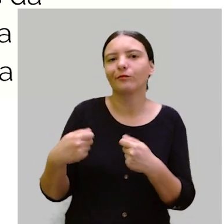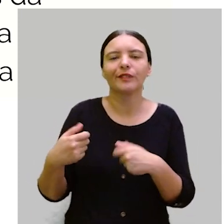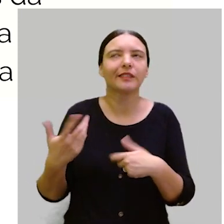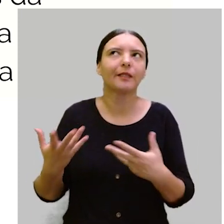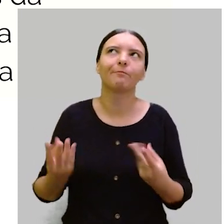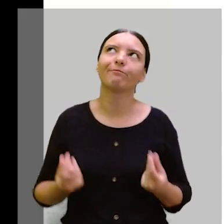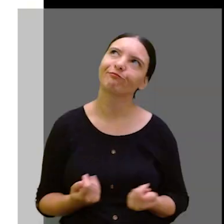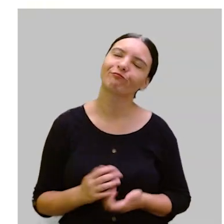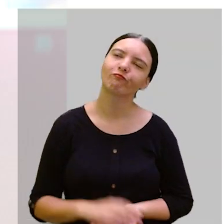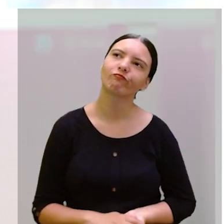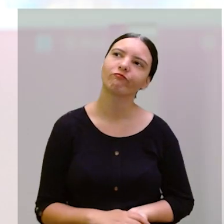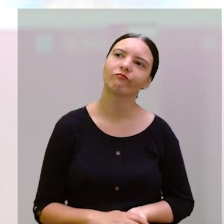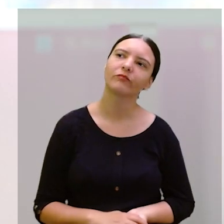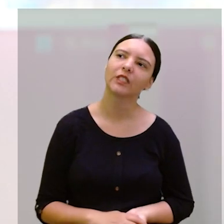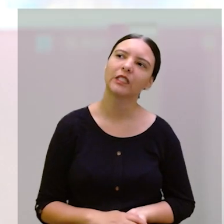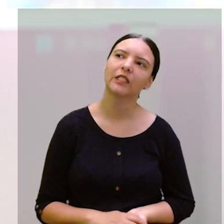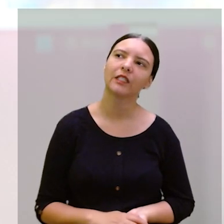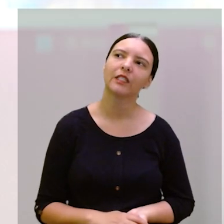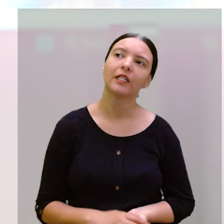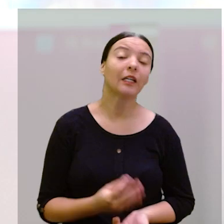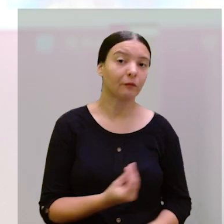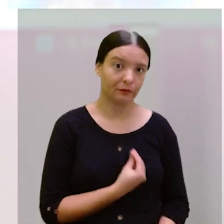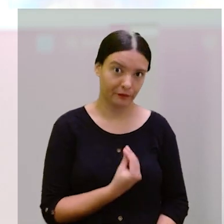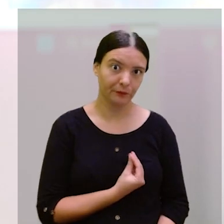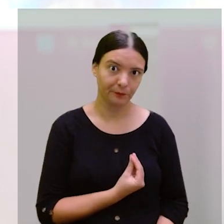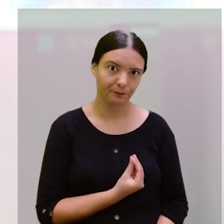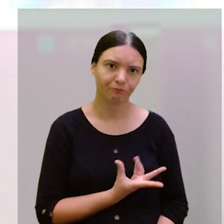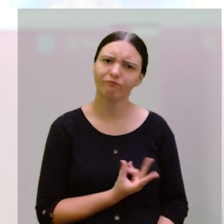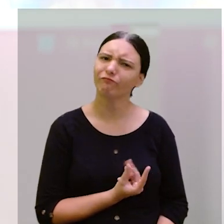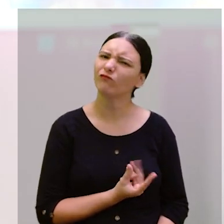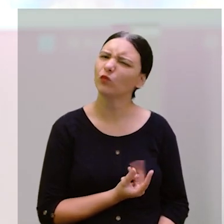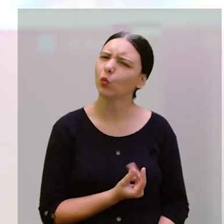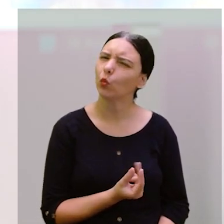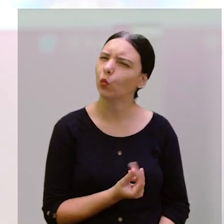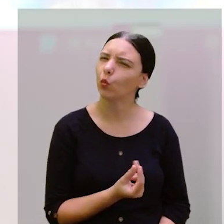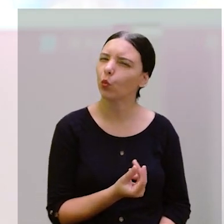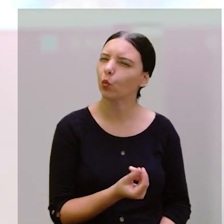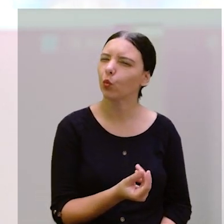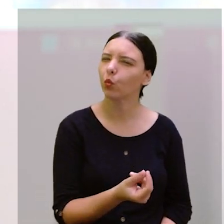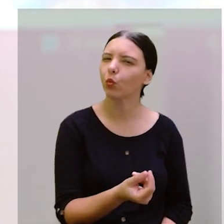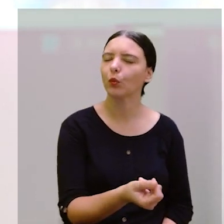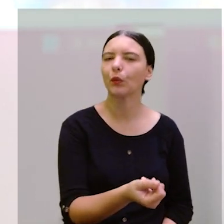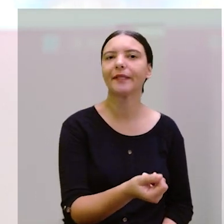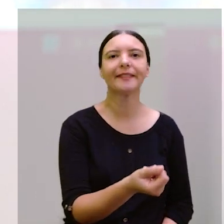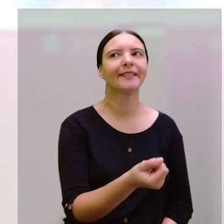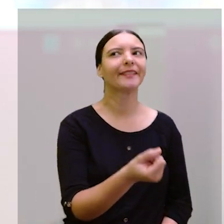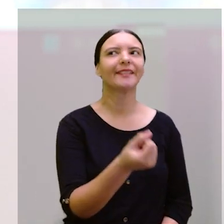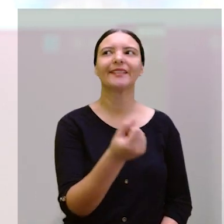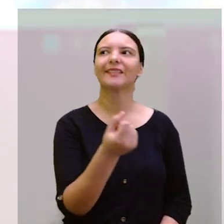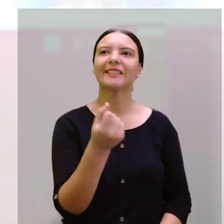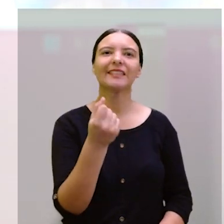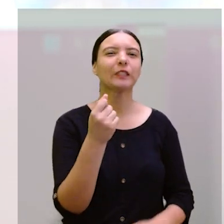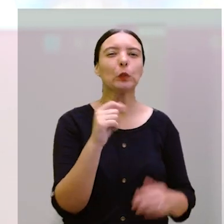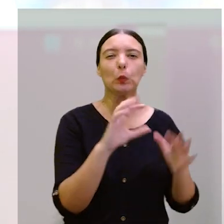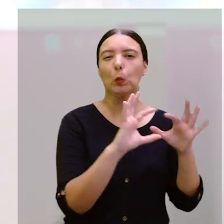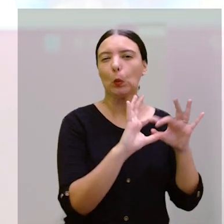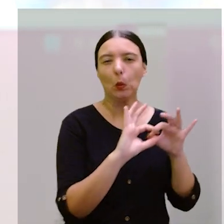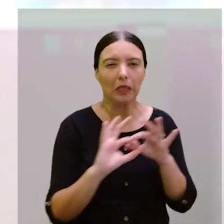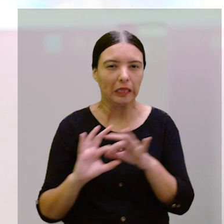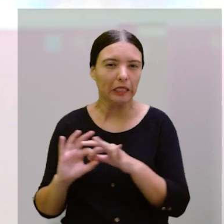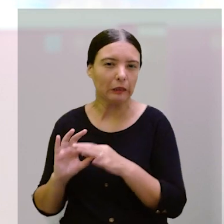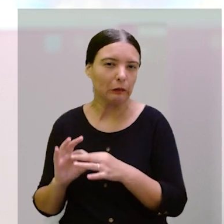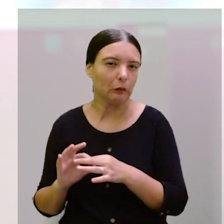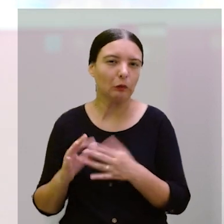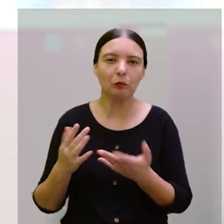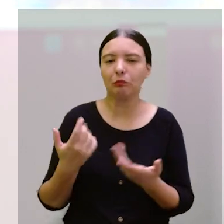determinado... Ele sobrevive muito tempo e ele não precisa de um determinado contexto para